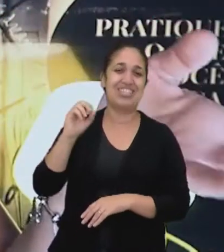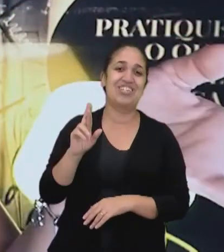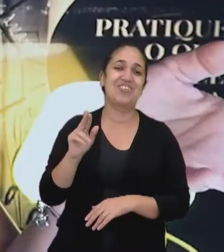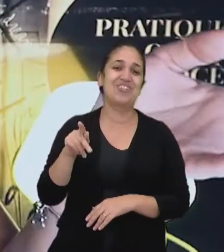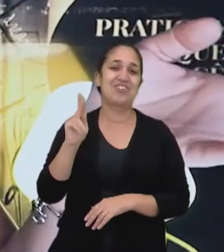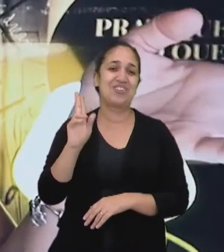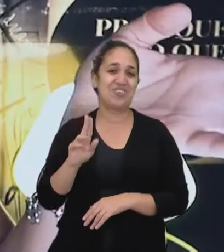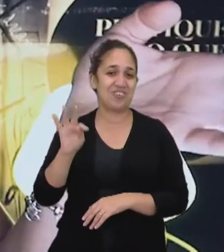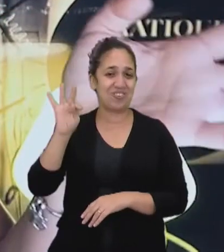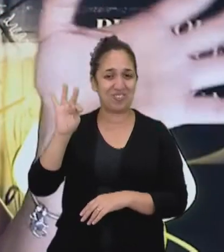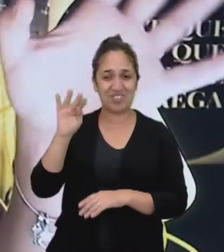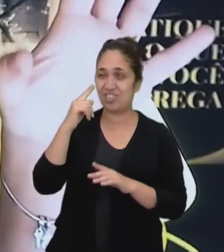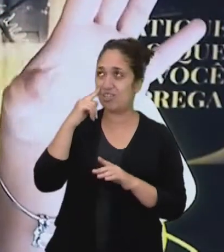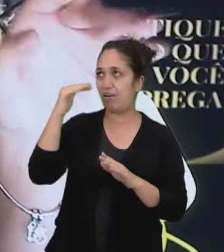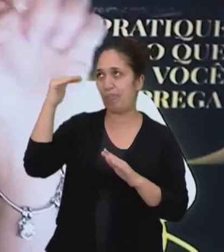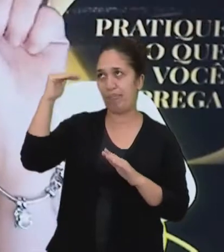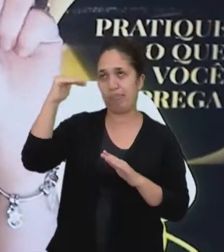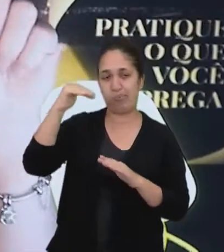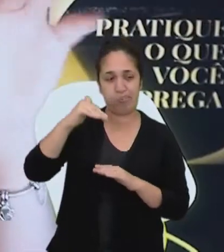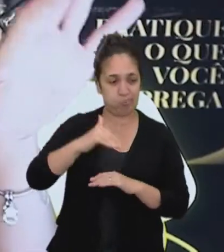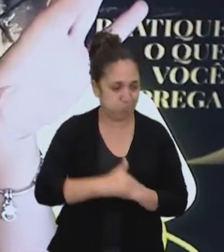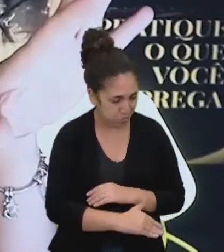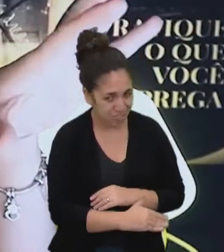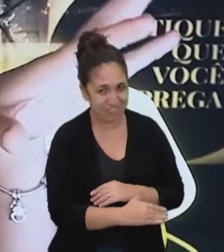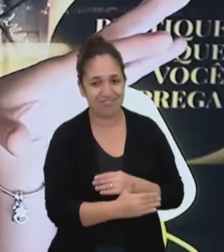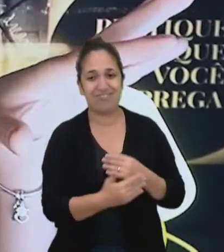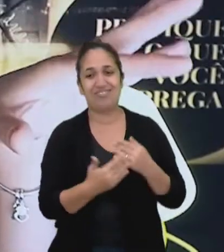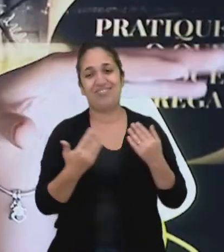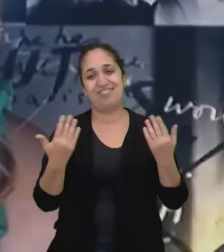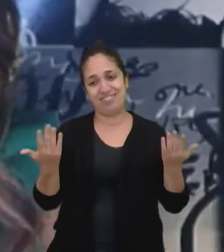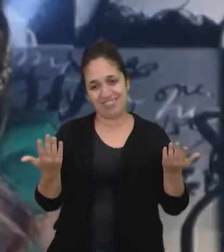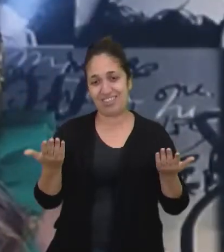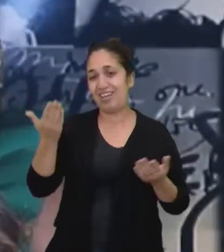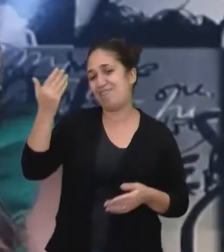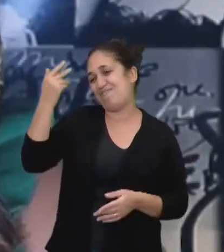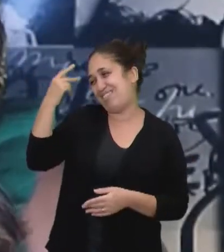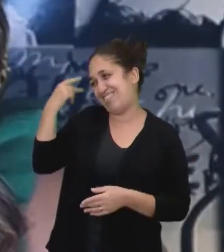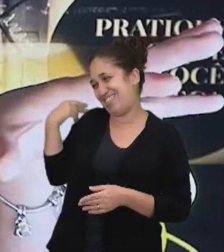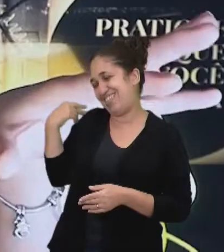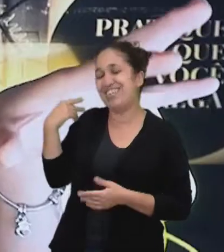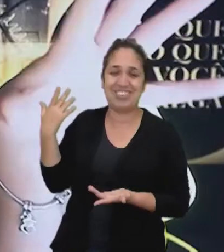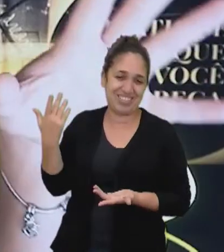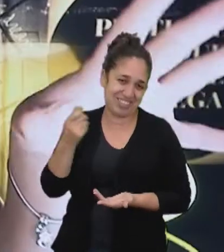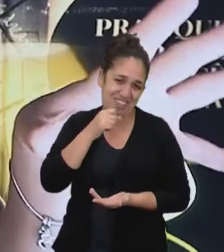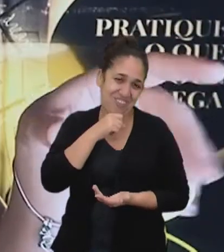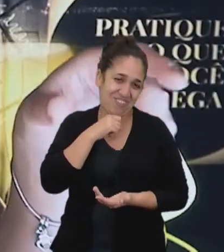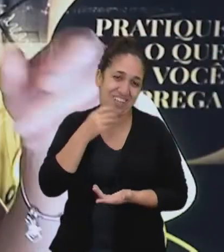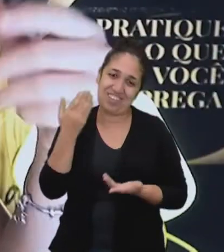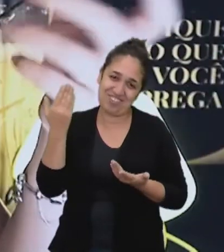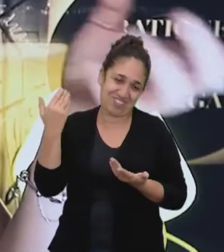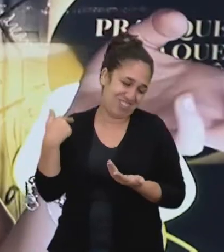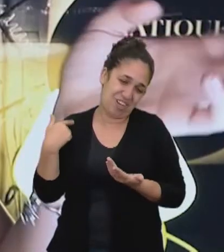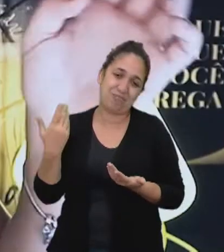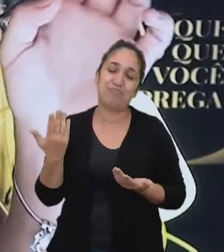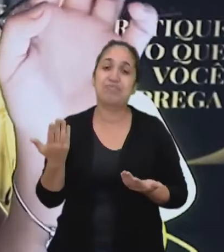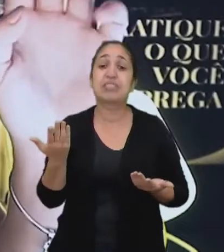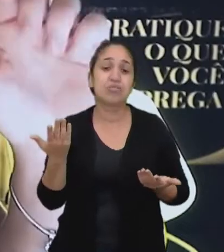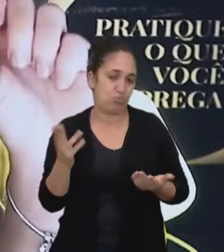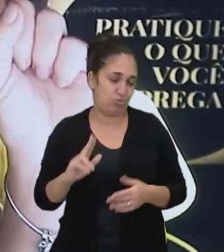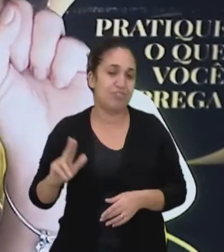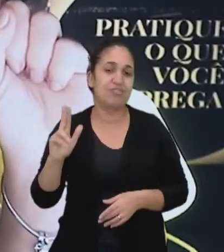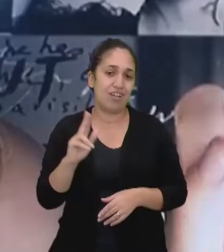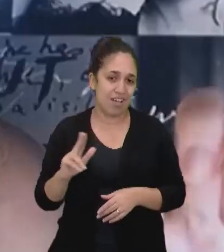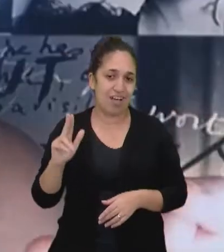estava decaindo, mas as pessoas mais antiguinhas, as pessoas que não eram adolescentes, ainda